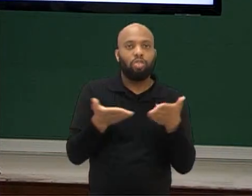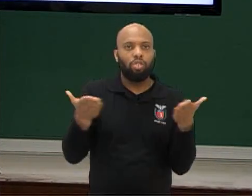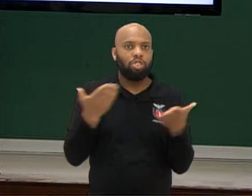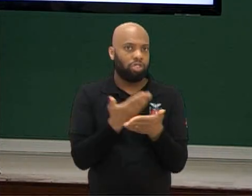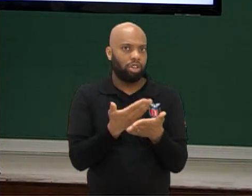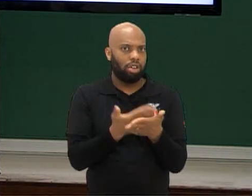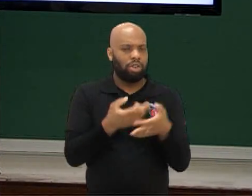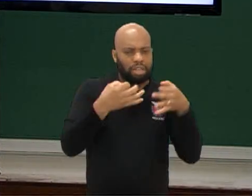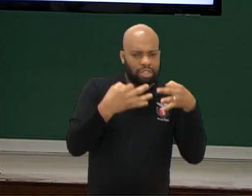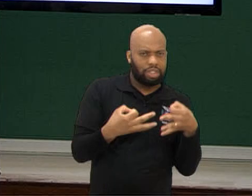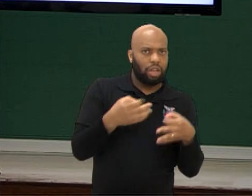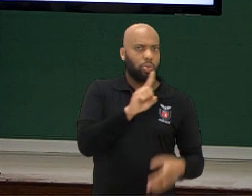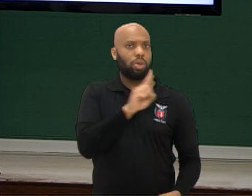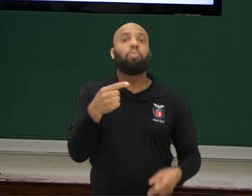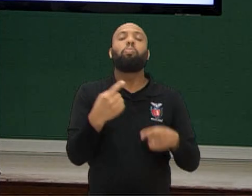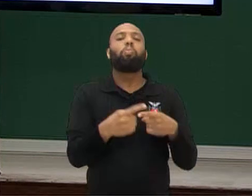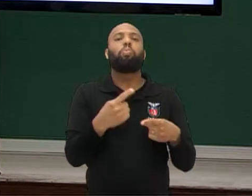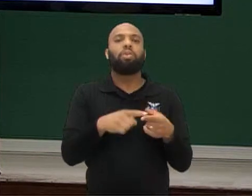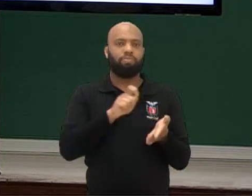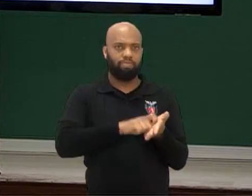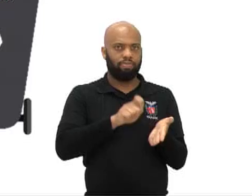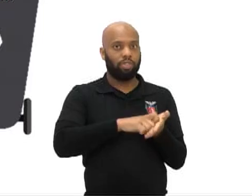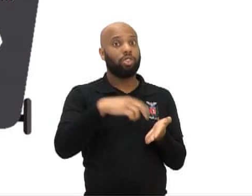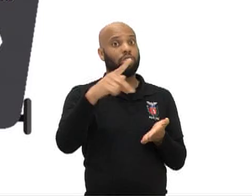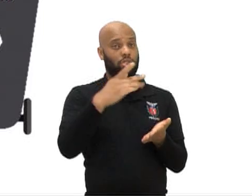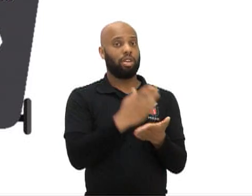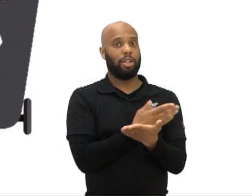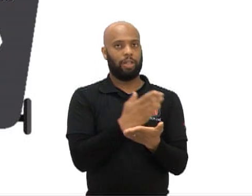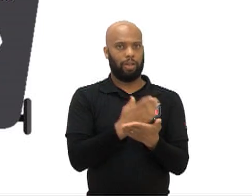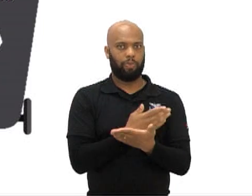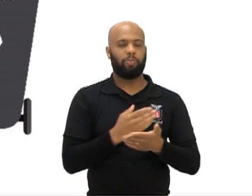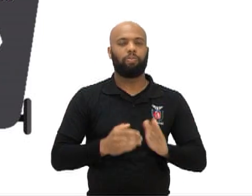está correta? Sim, não e por quê? Anote no seu caderno.